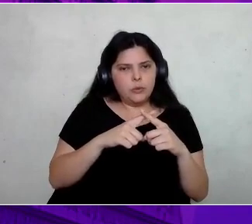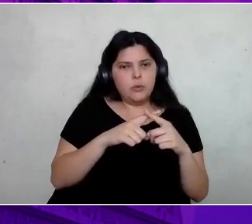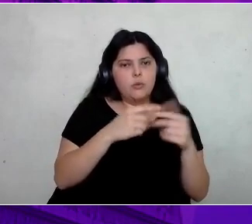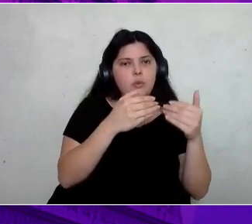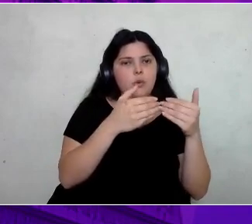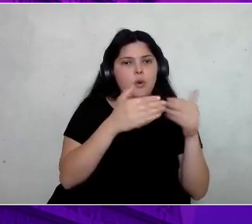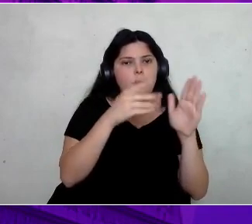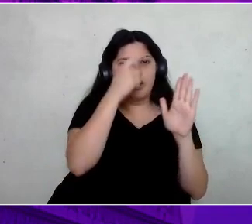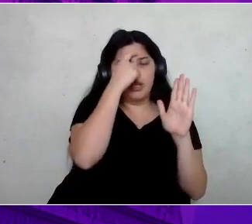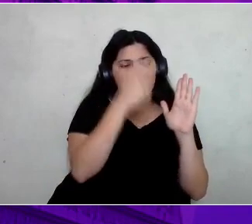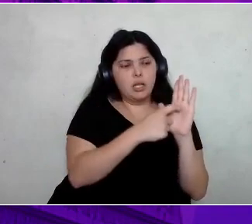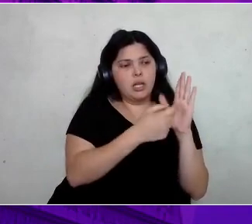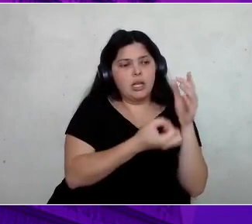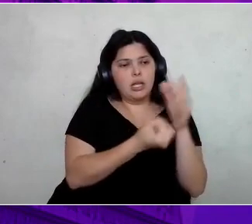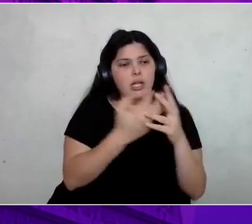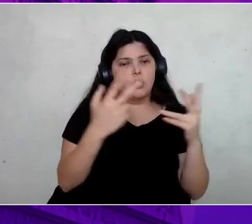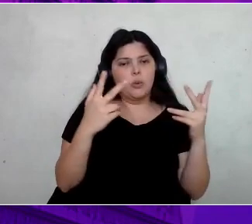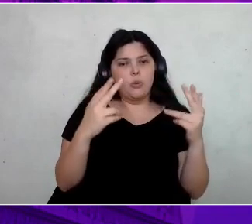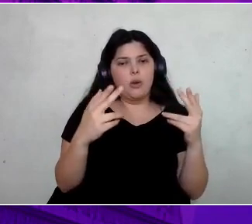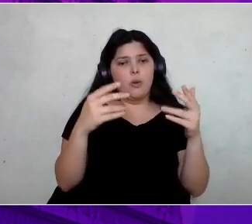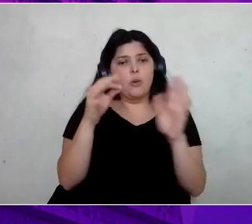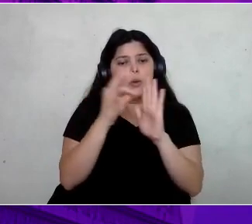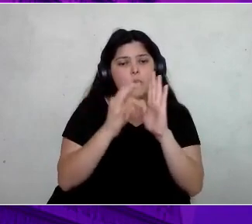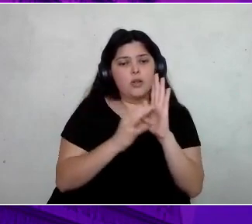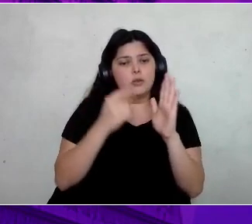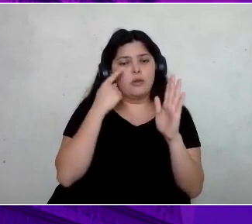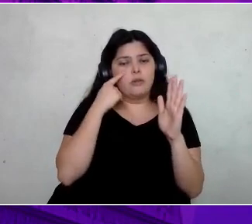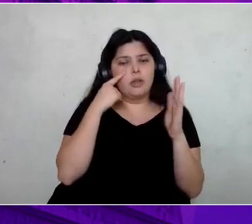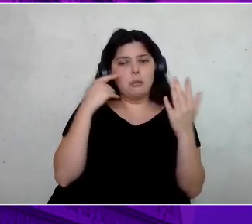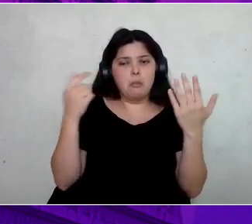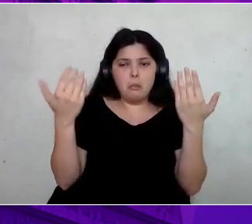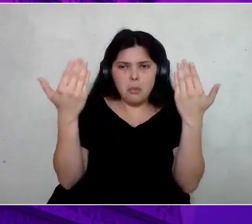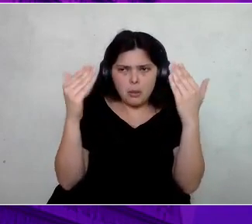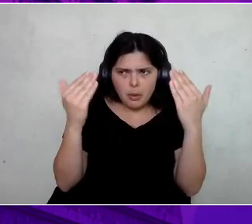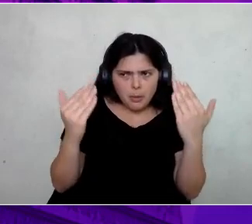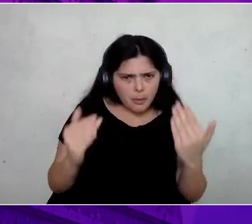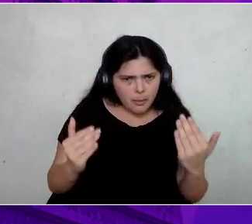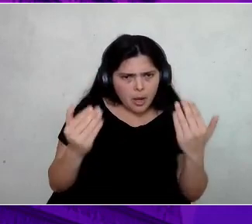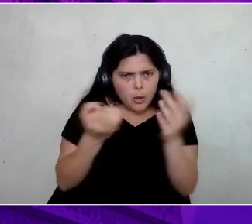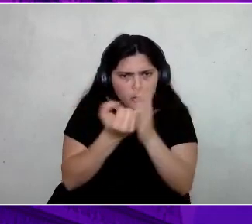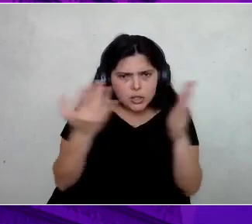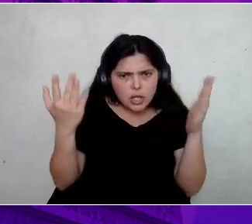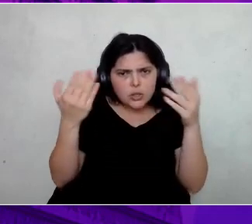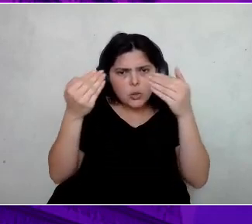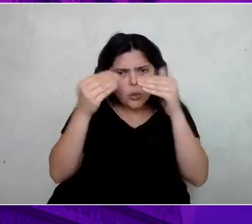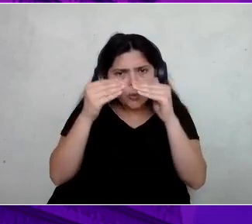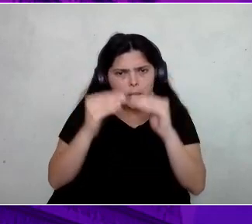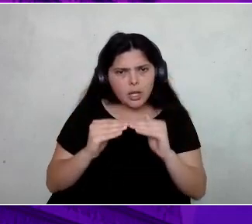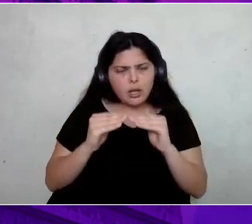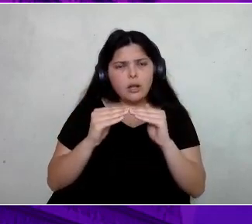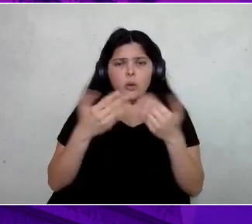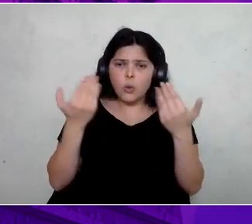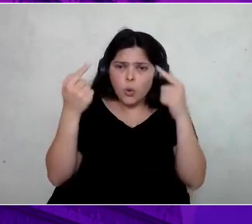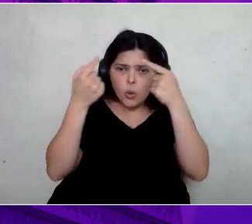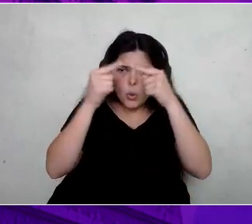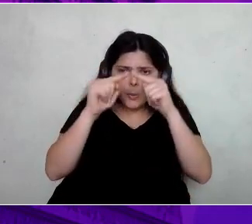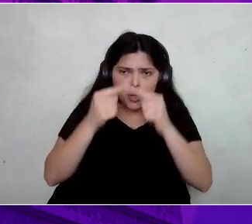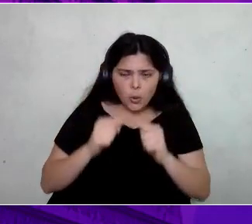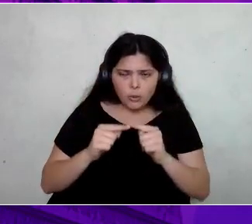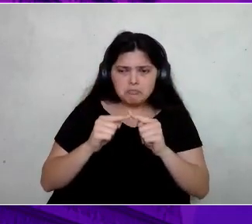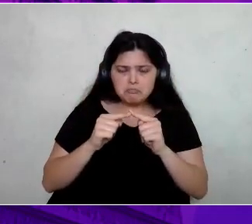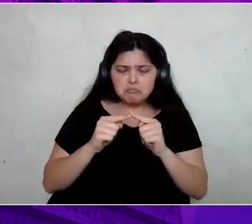gerando o mesmo código, e verificaria o quanto dá de match. Deu match? Estão